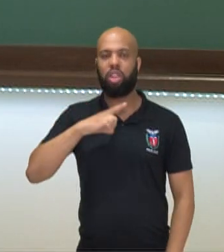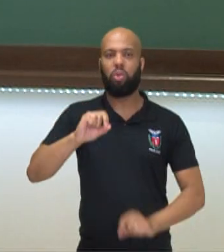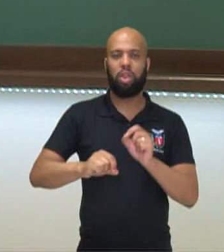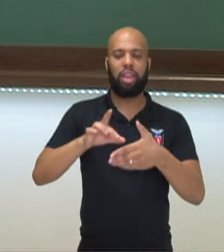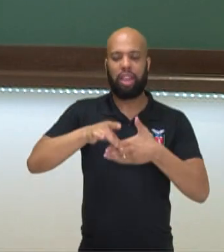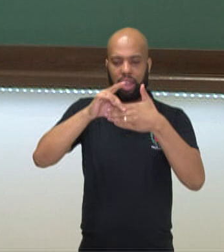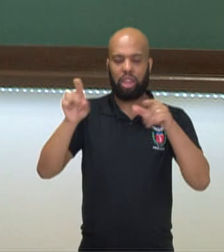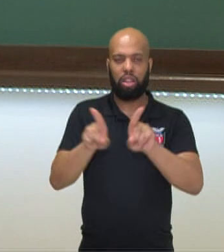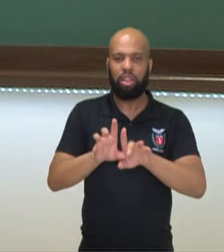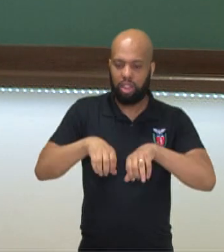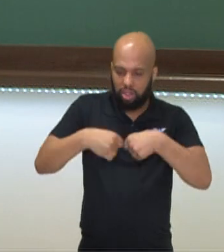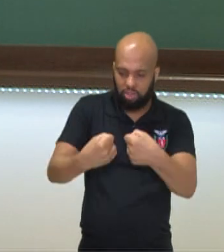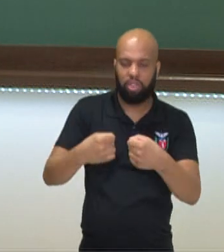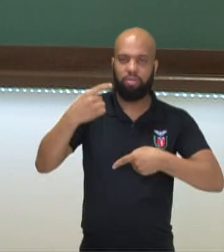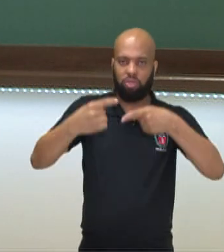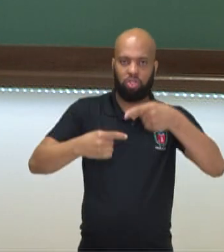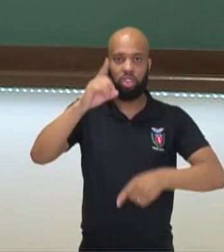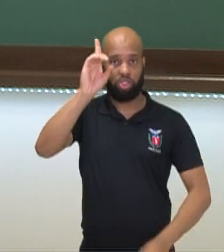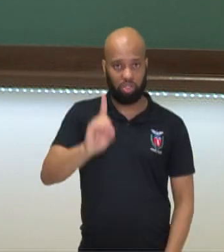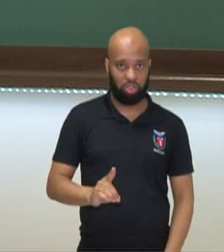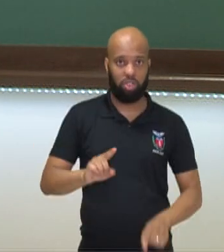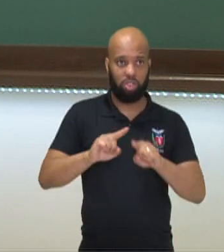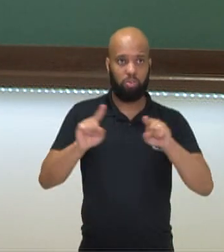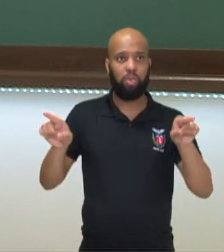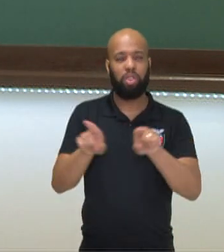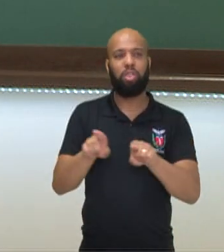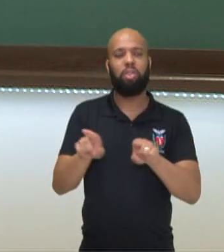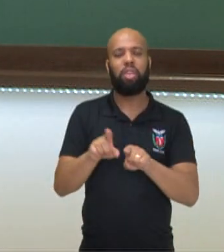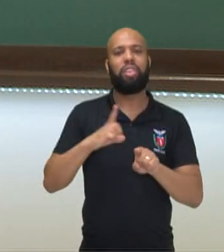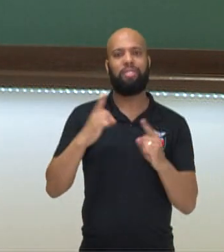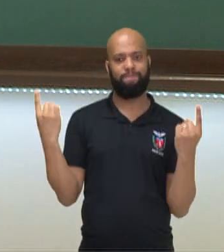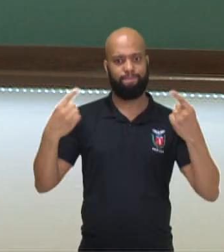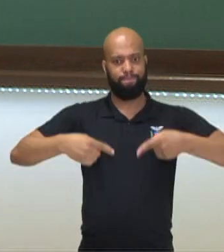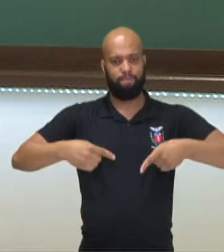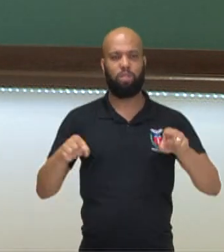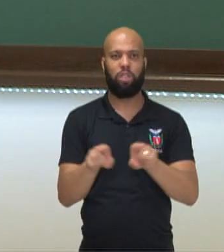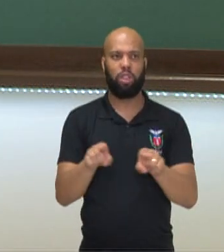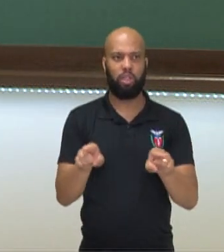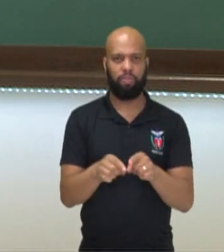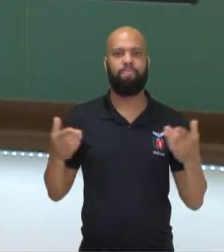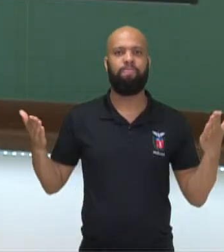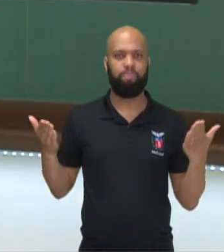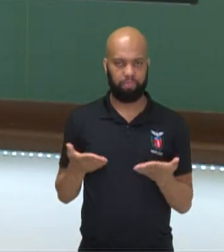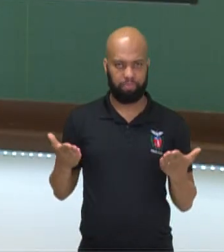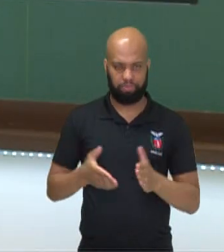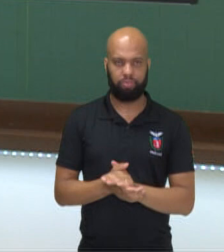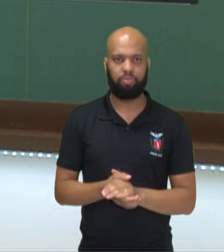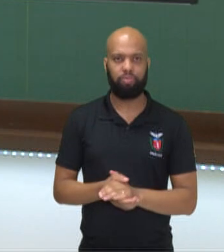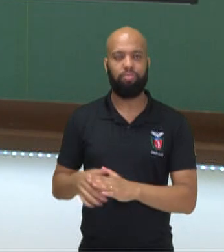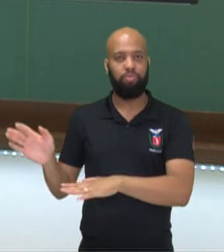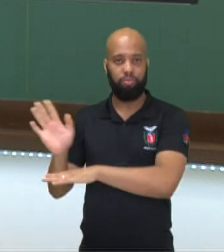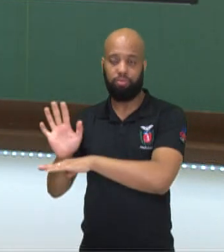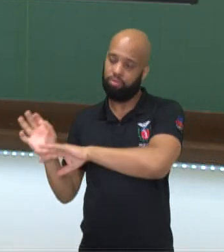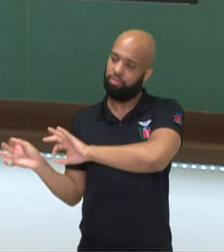também dos povos indígenas, mas com muitos desafios ainda pela frente.